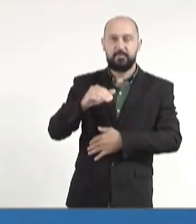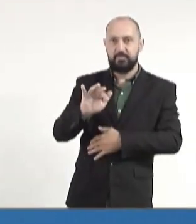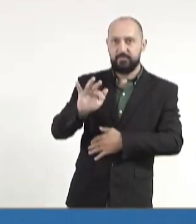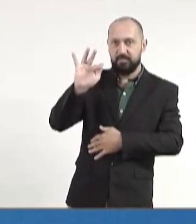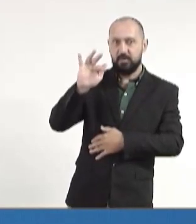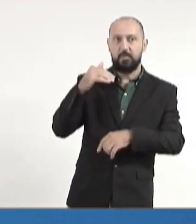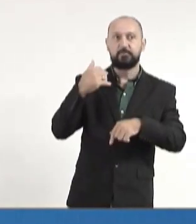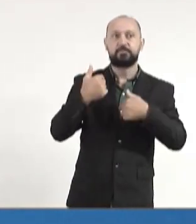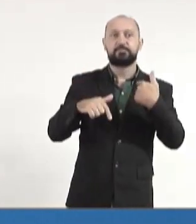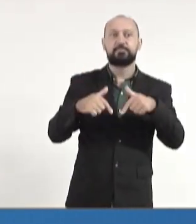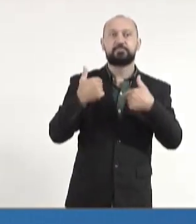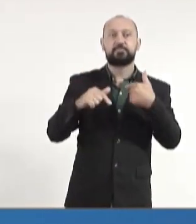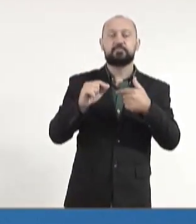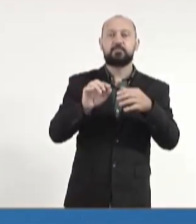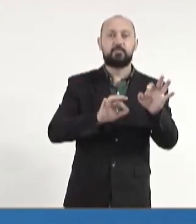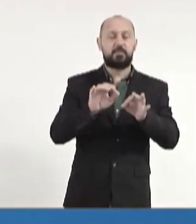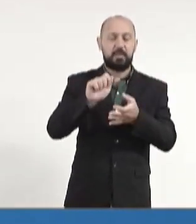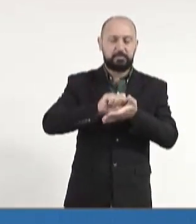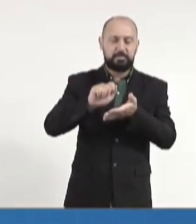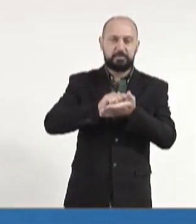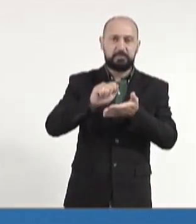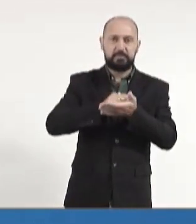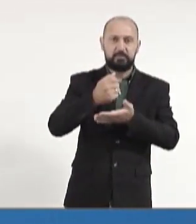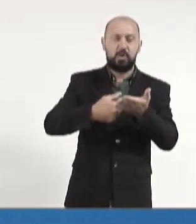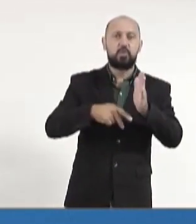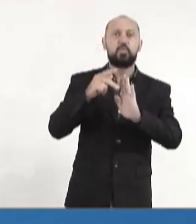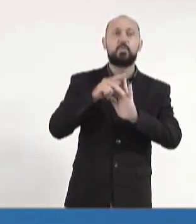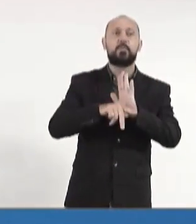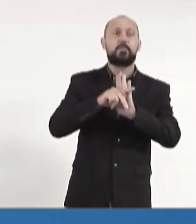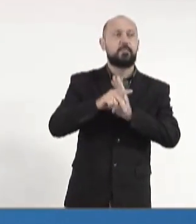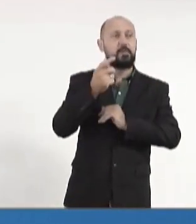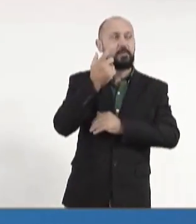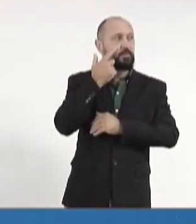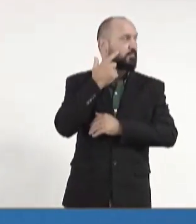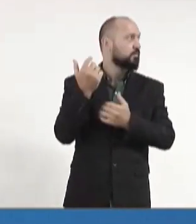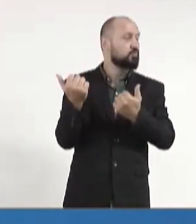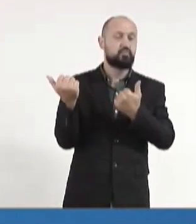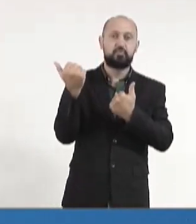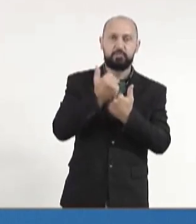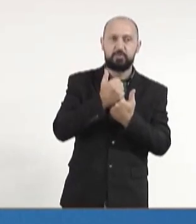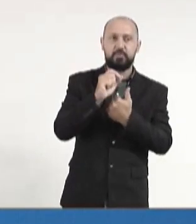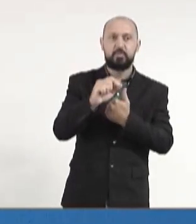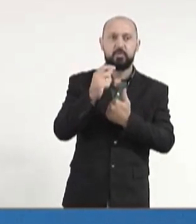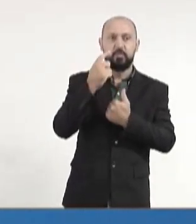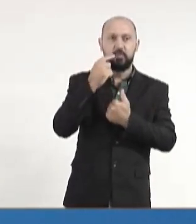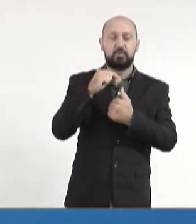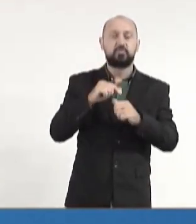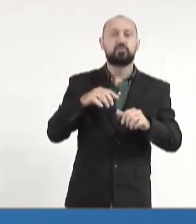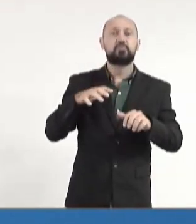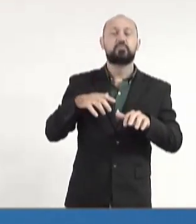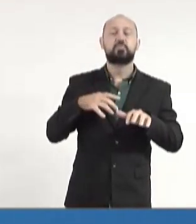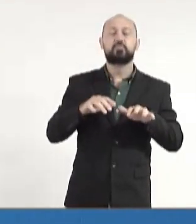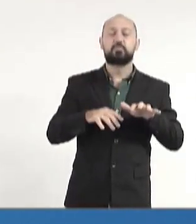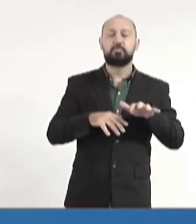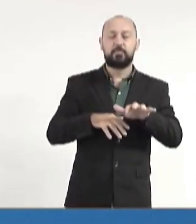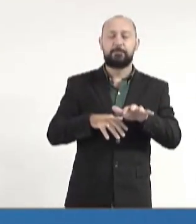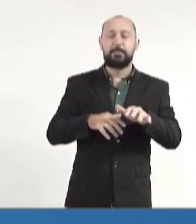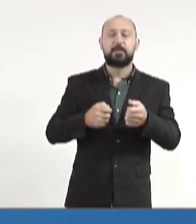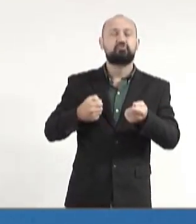repercutiu um plano em elaboração do governo federal que planeja substituir alguns agrotóxicos por